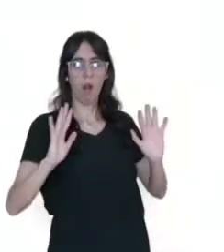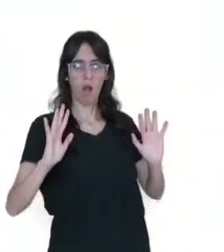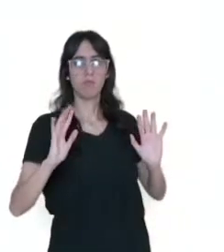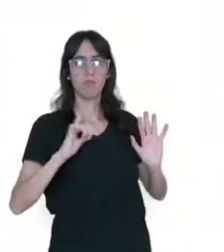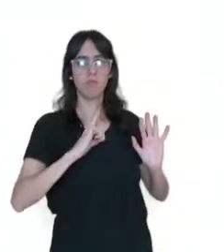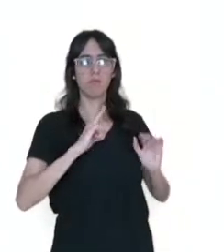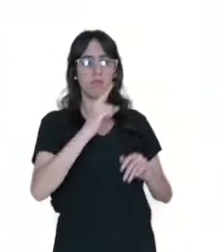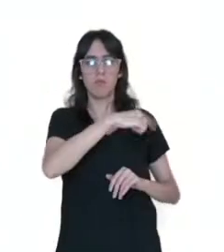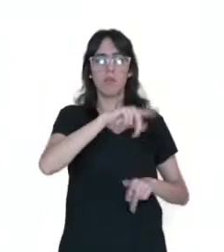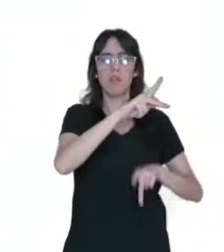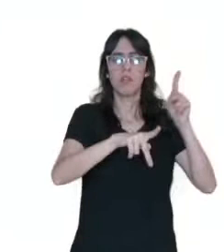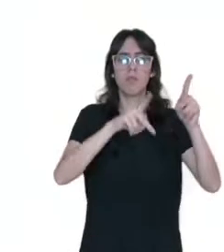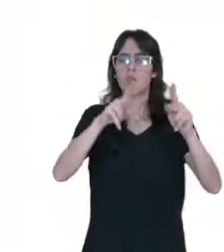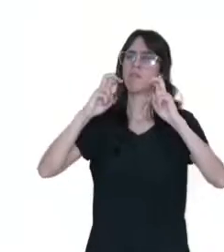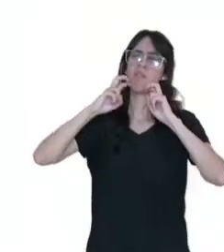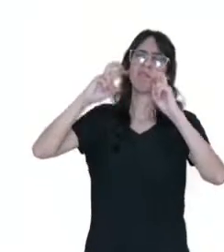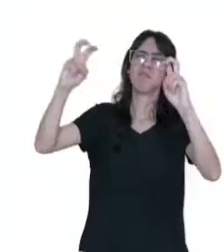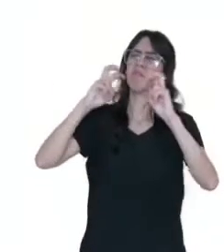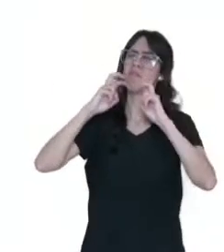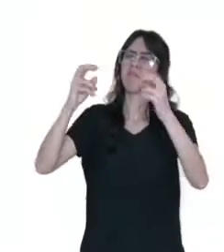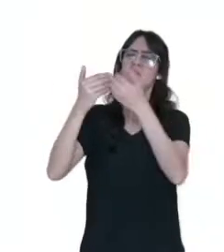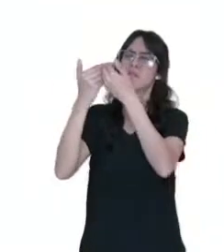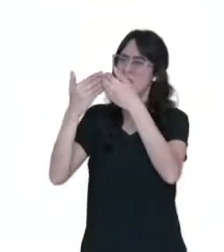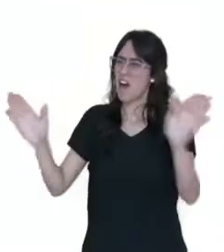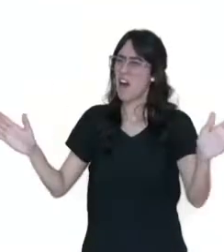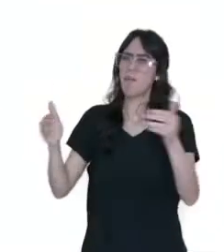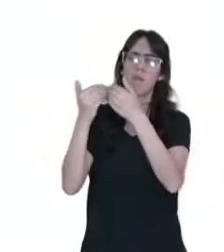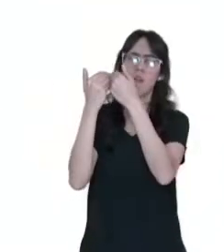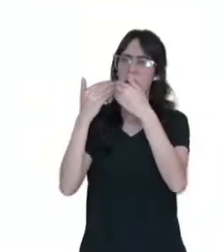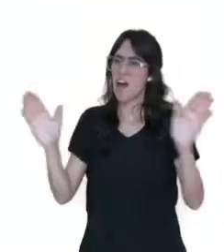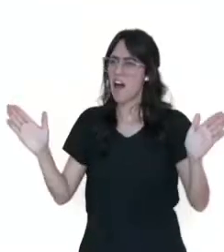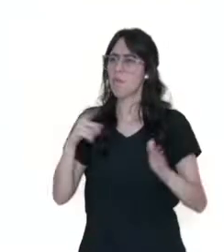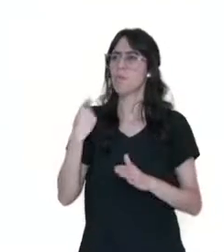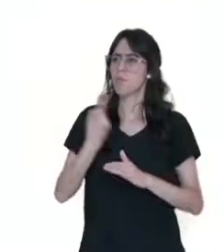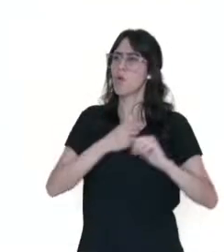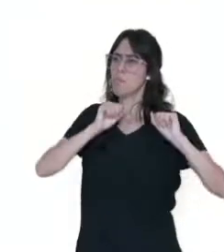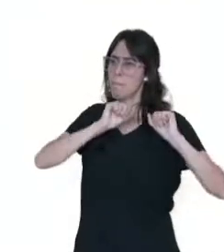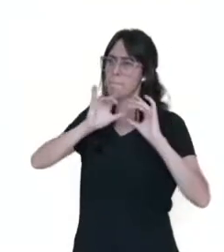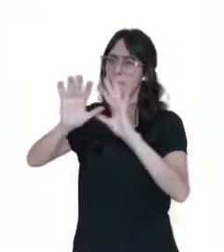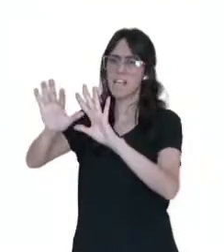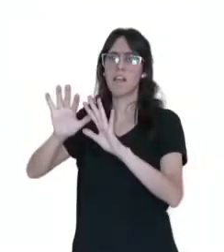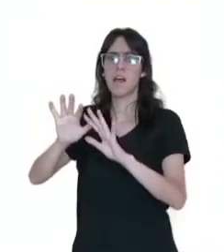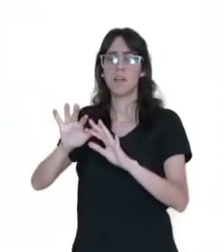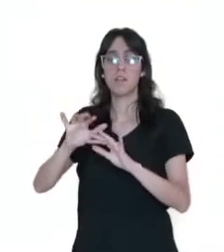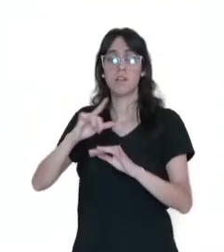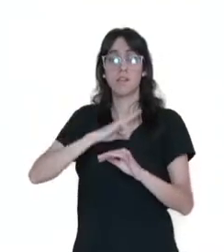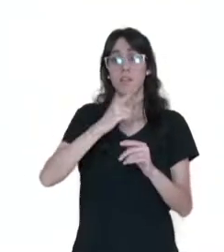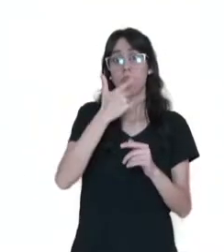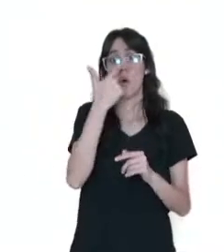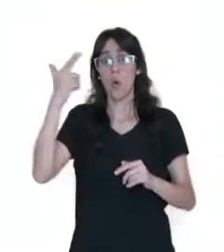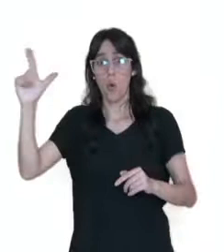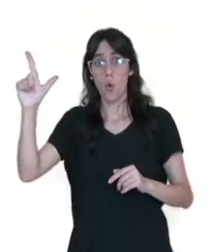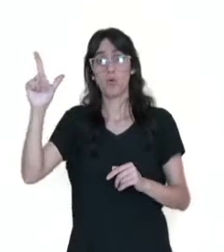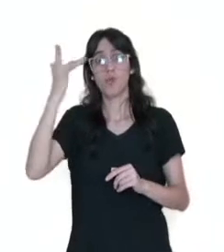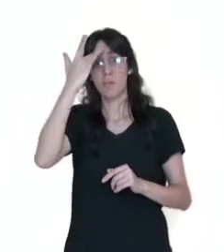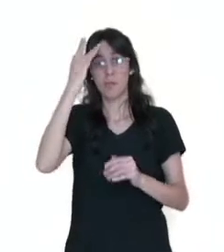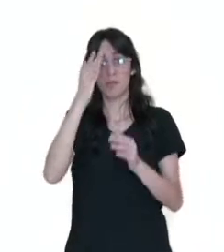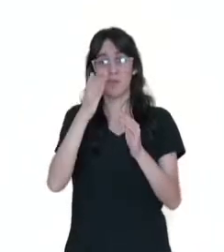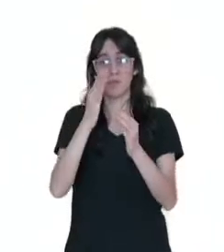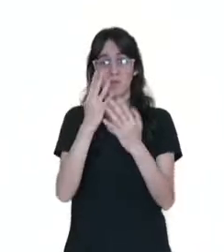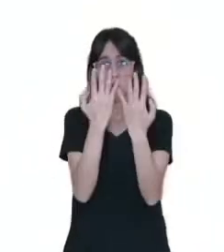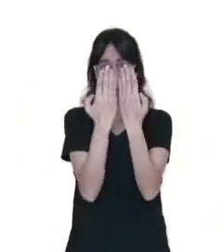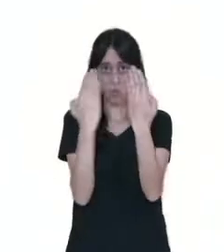vozes gritava em uníssono: abram, abram! Do outro lado do muro, vinha um grito de resposta de uma